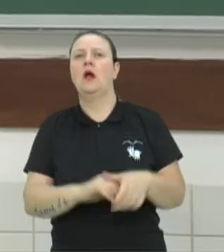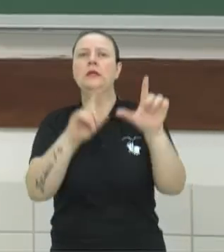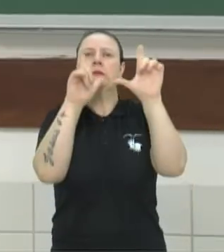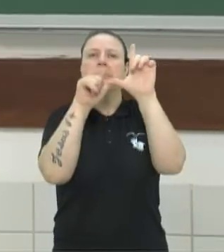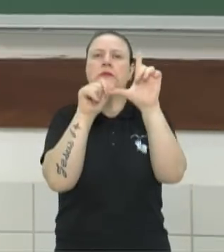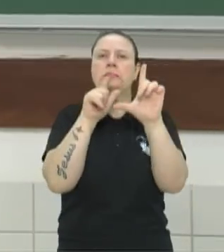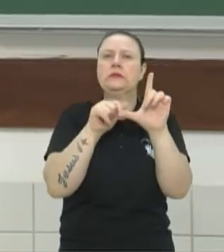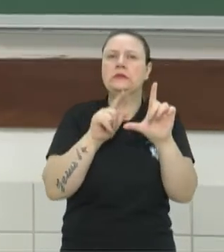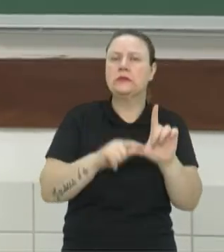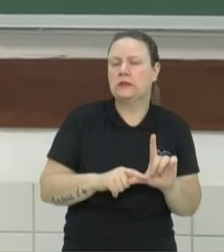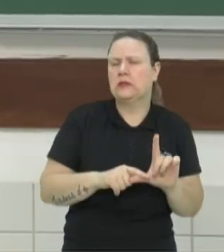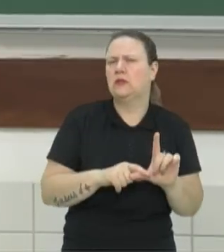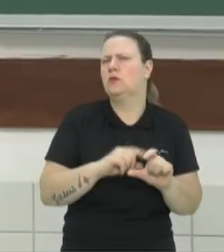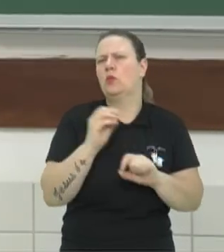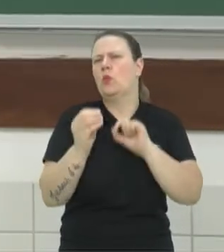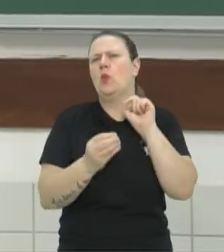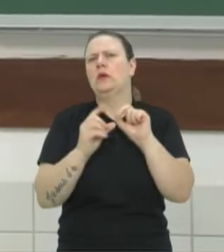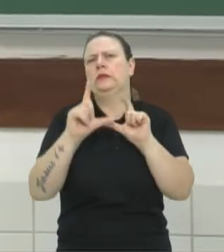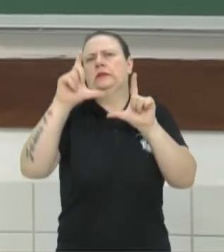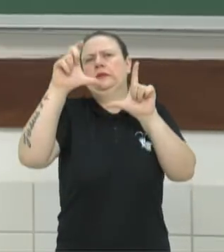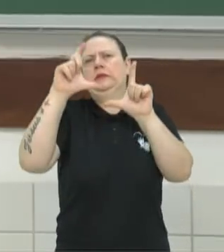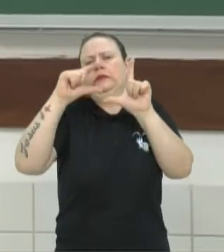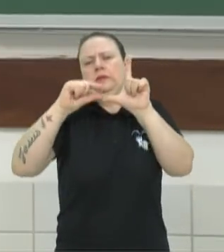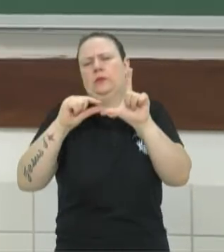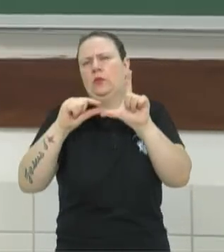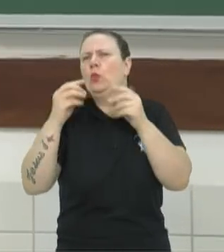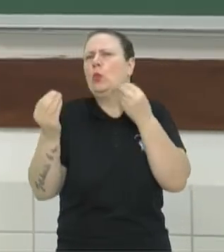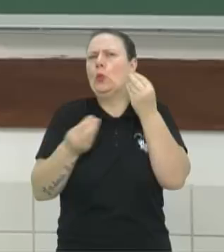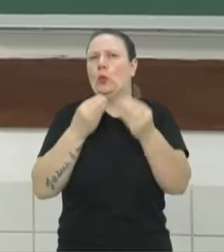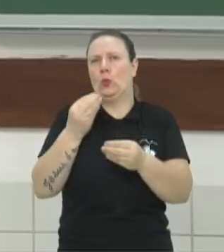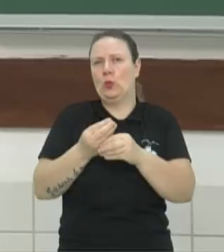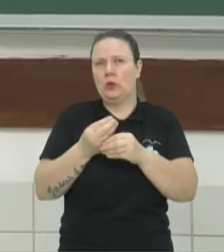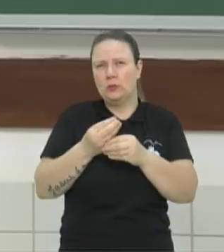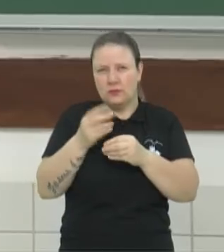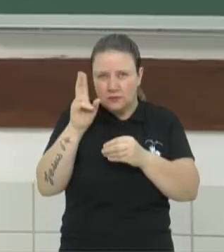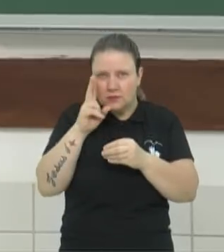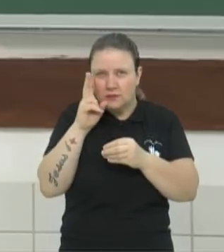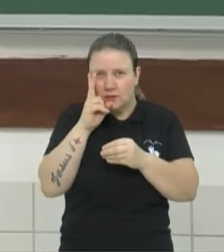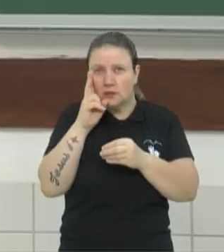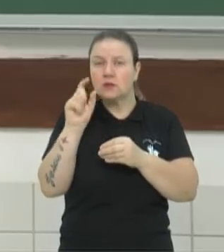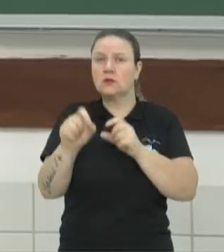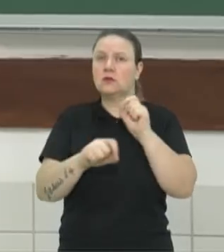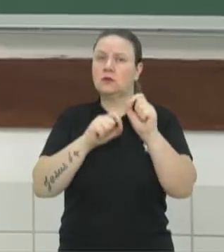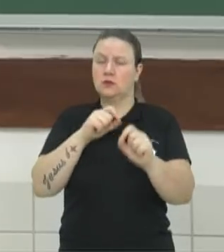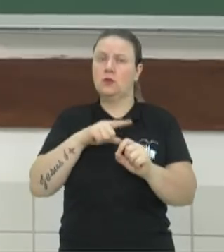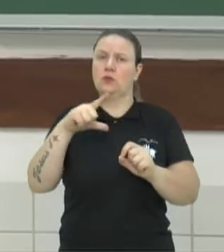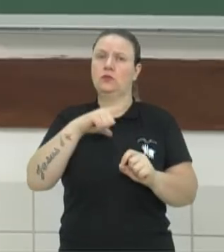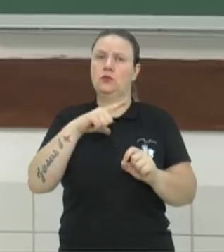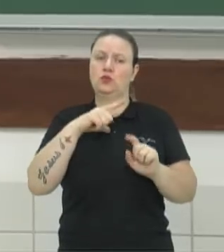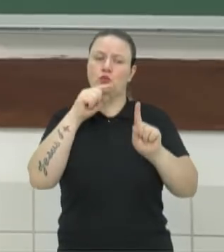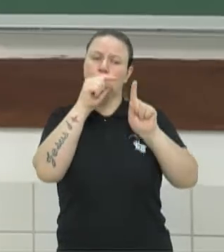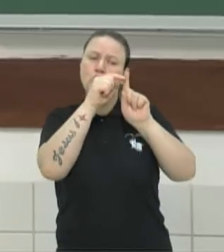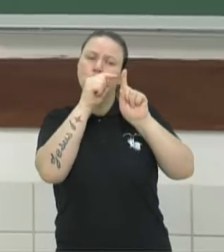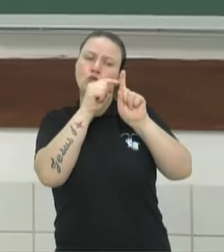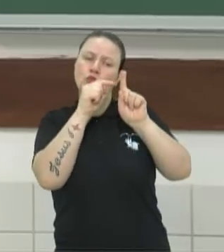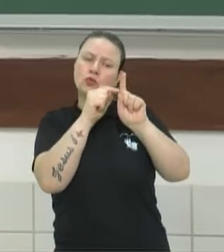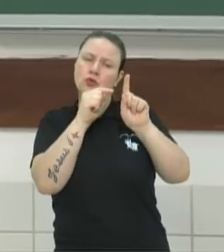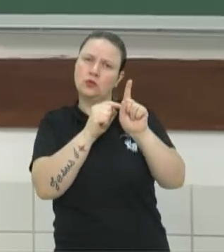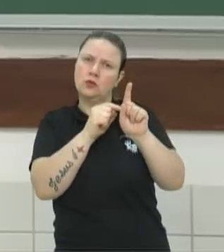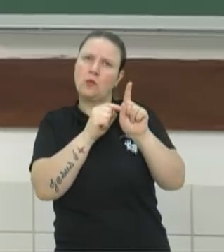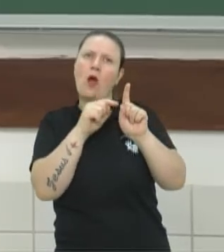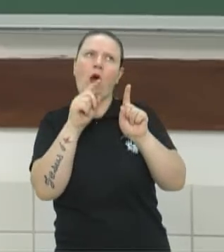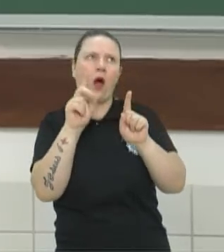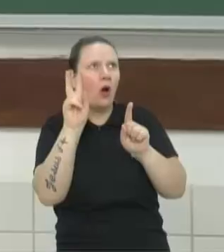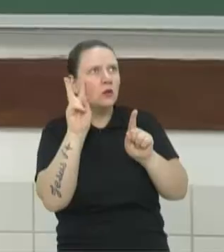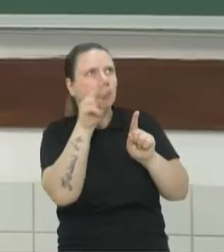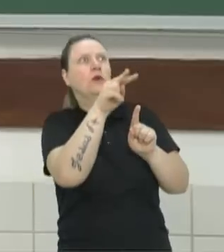que você viu. Então, todas essas propagandas, elas vão ter um logotipo, ou seja, uma imagenzinha que lembra